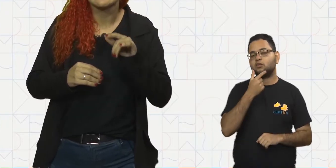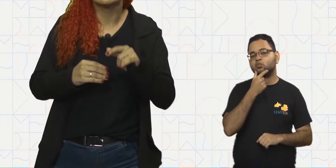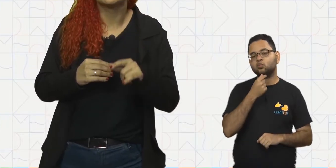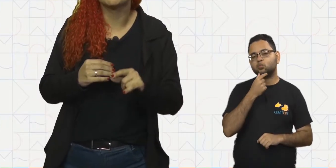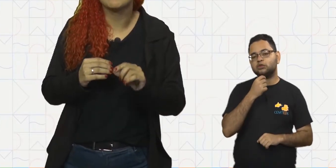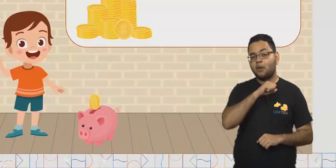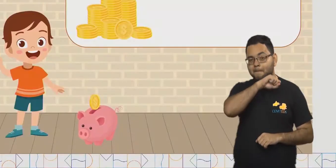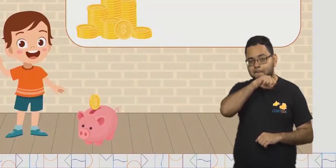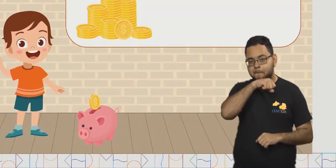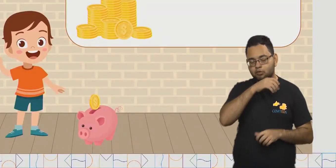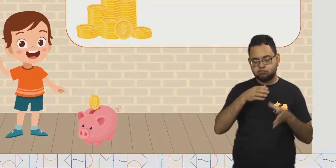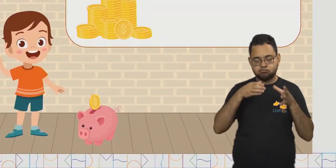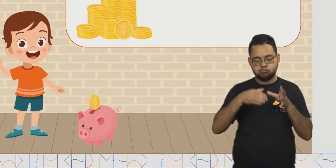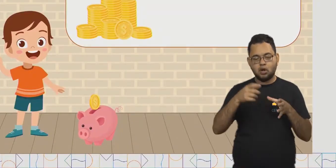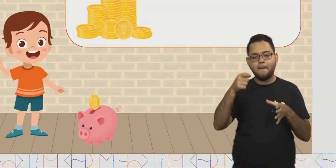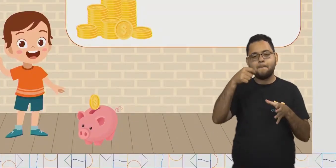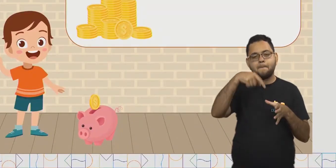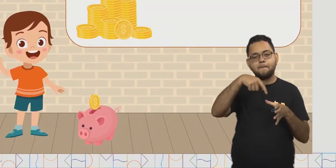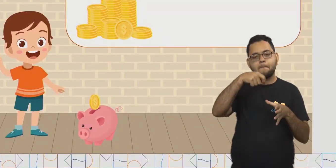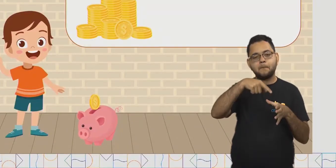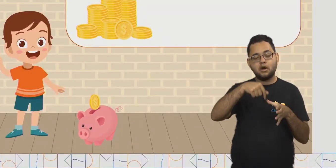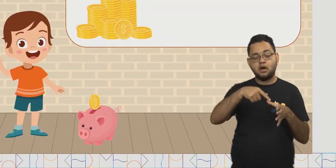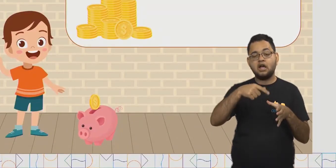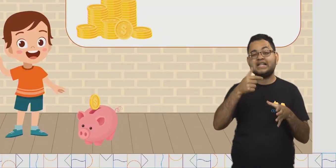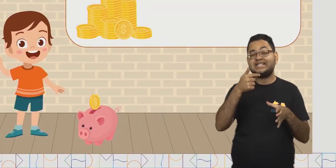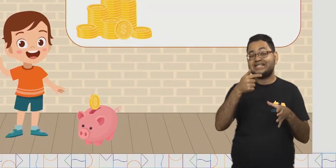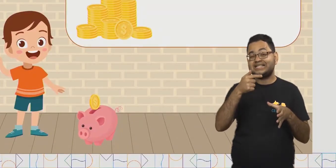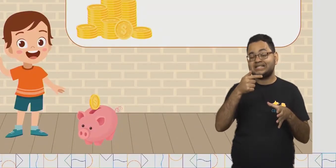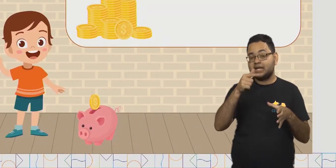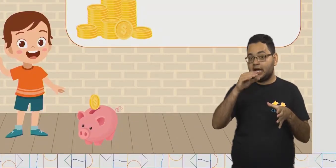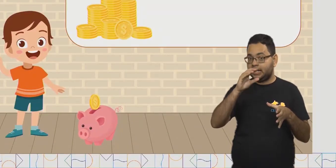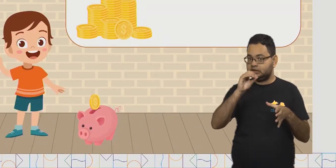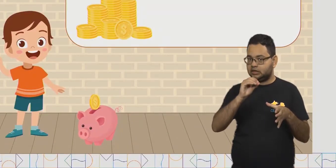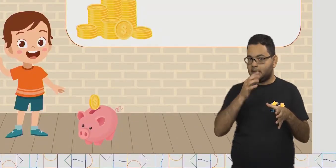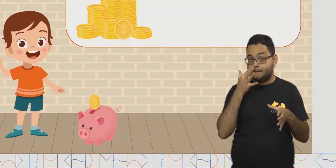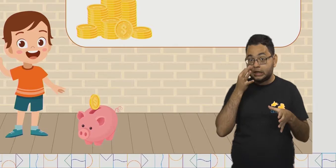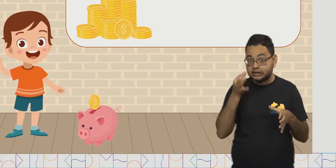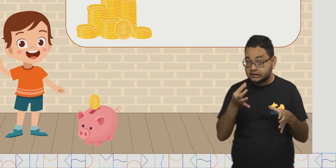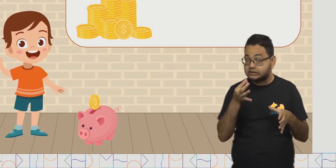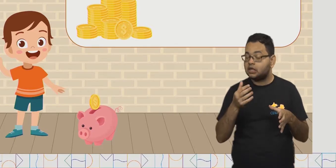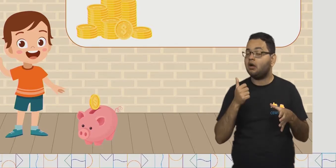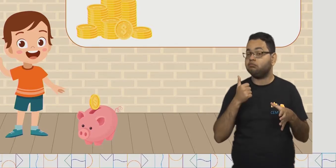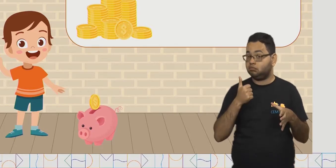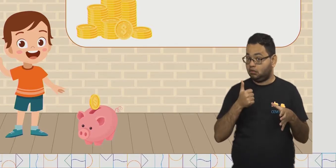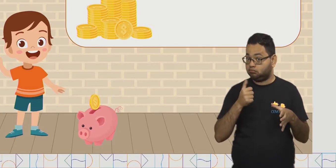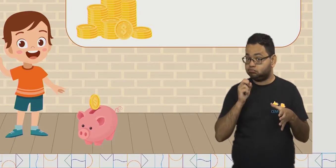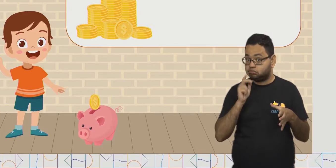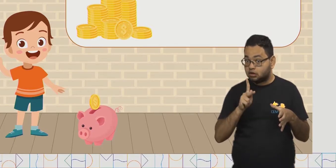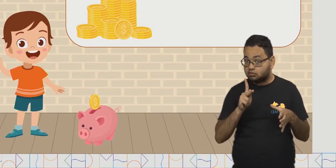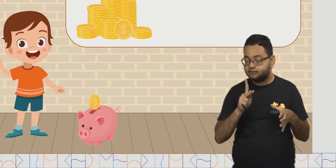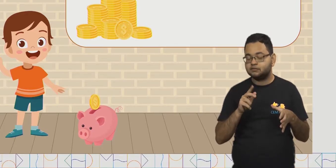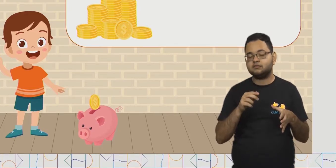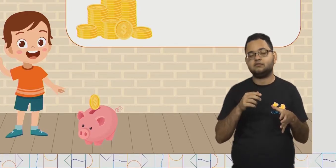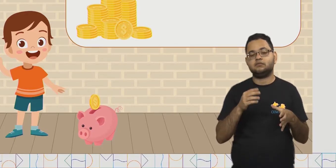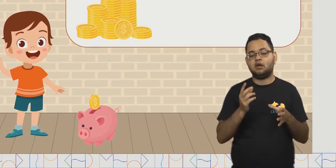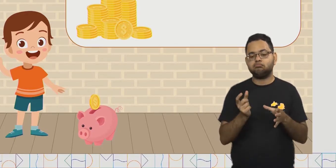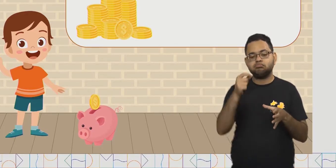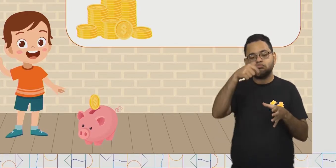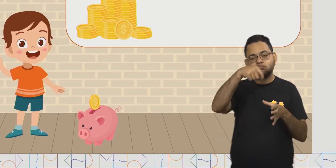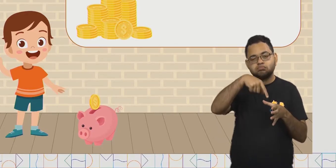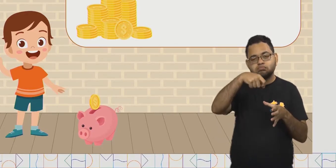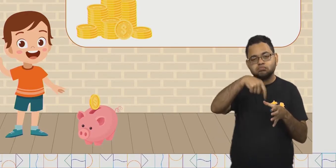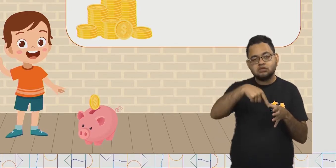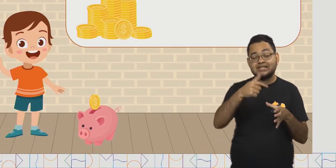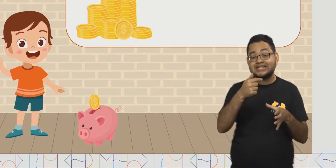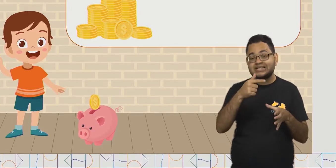lá João guardou em seu cofre 70 moedas atenção em muita atenção